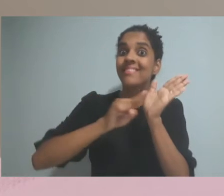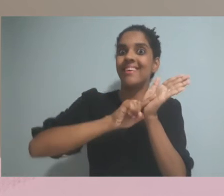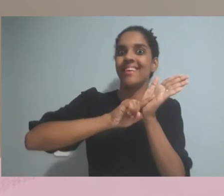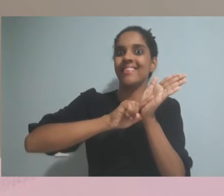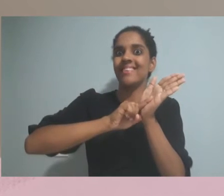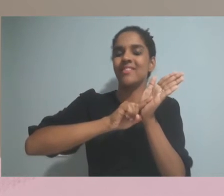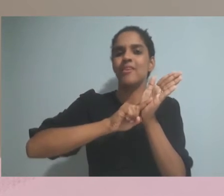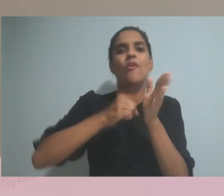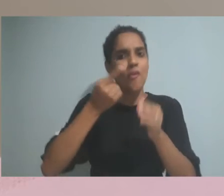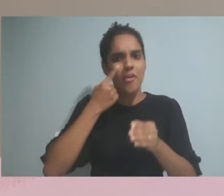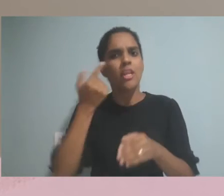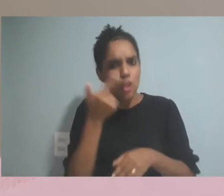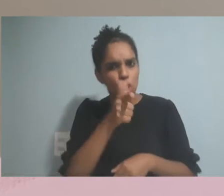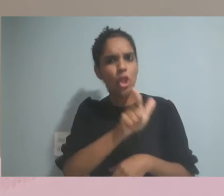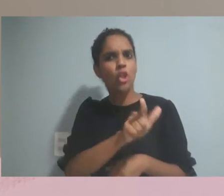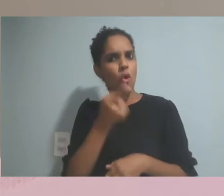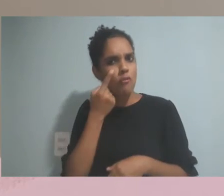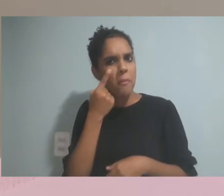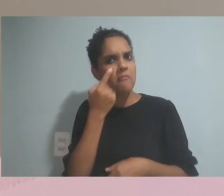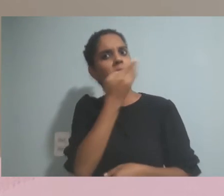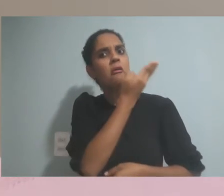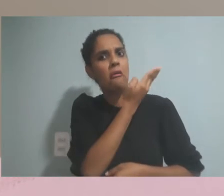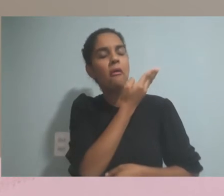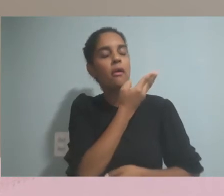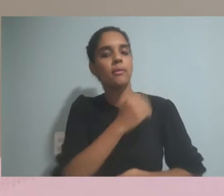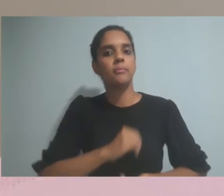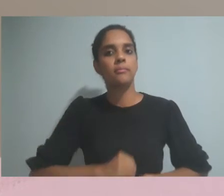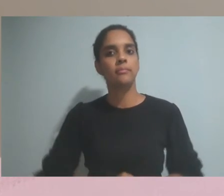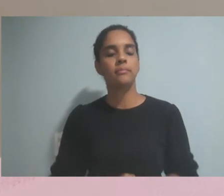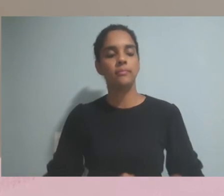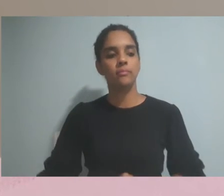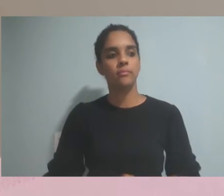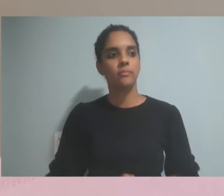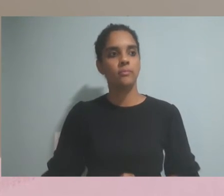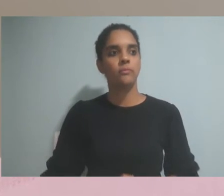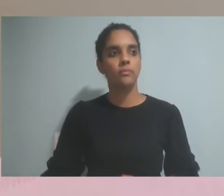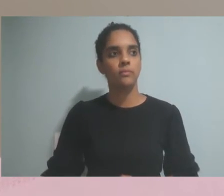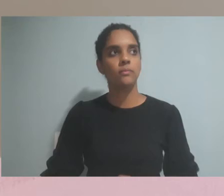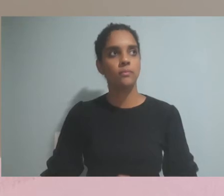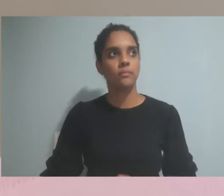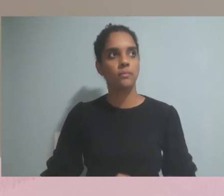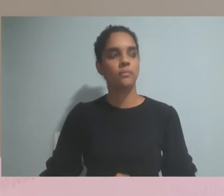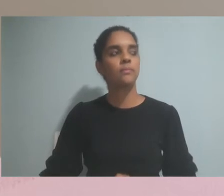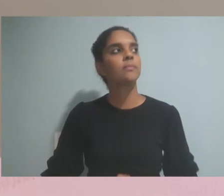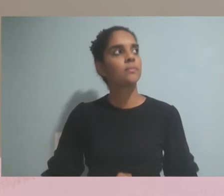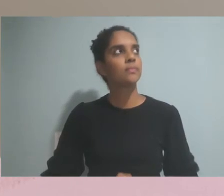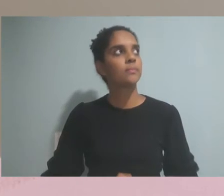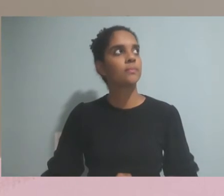positivas e negativas. Vou fazer novamente para vocês verem.